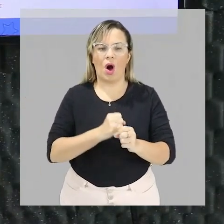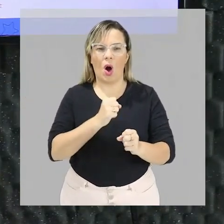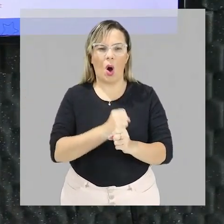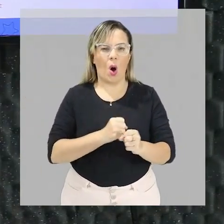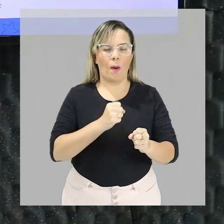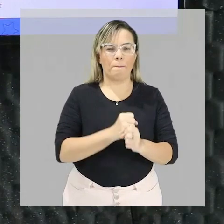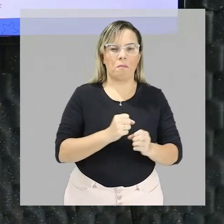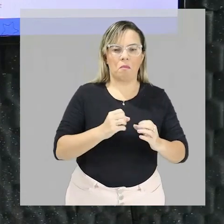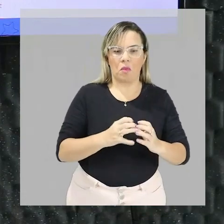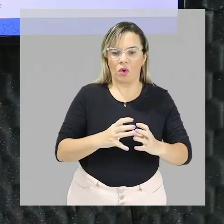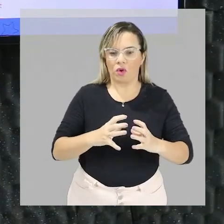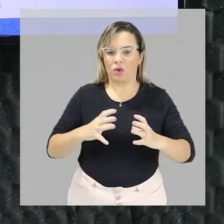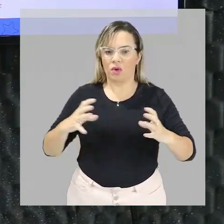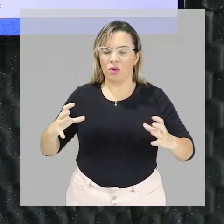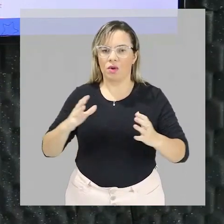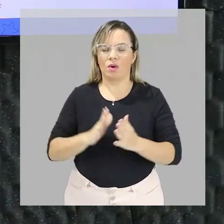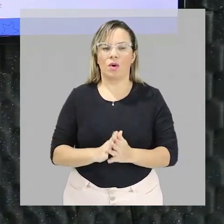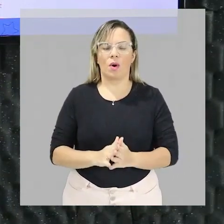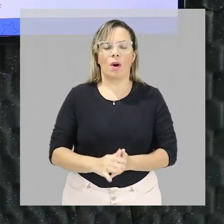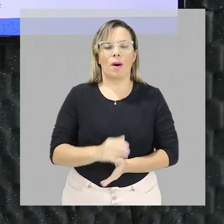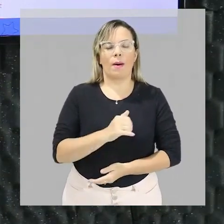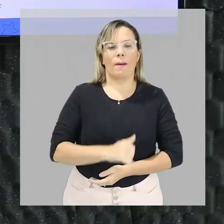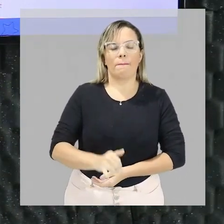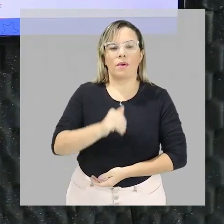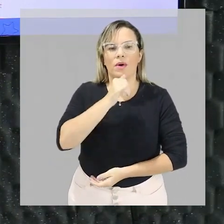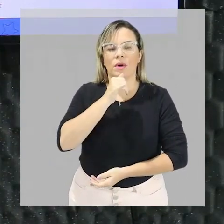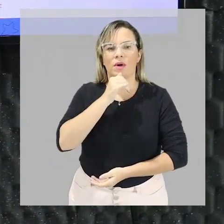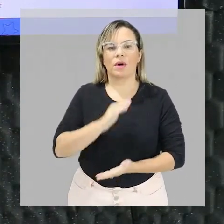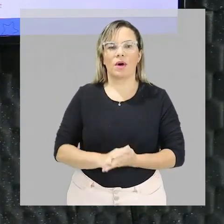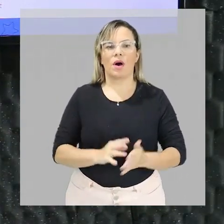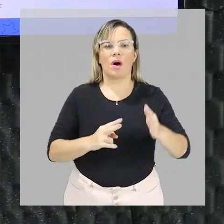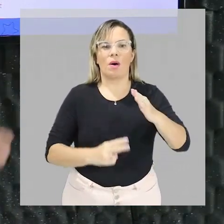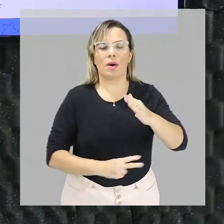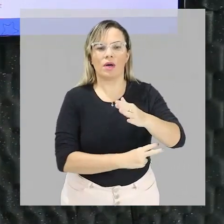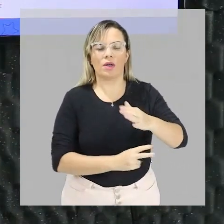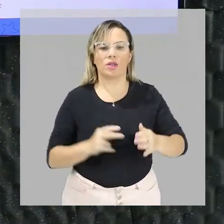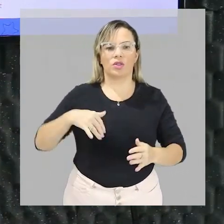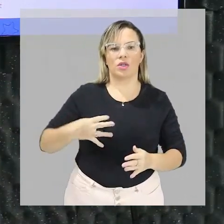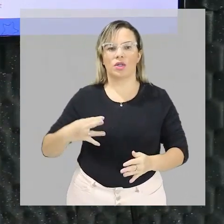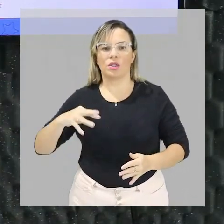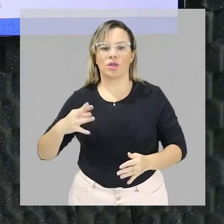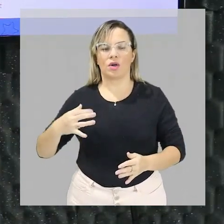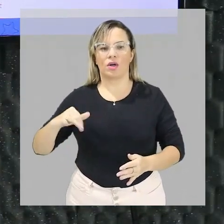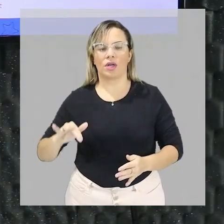faraônicas, como, por exemplo, a Ponte Rio-Niterói, a usina hidrelétrica de